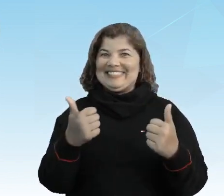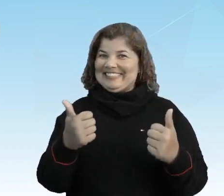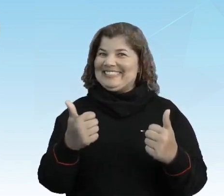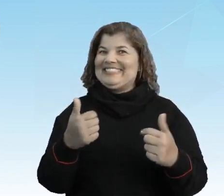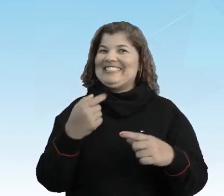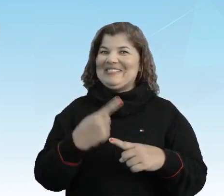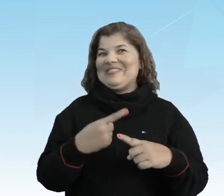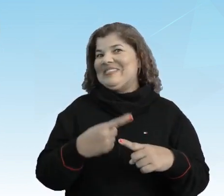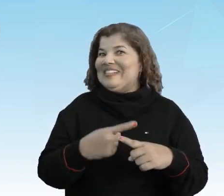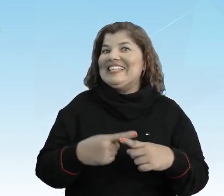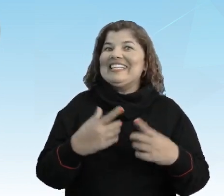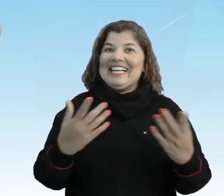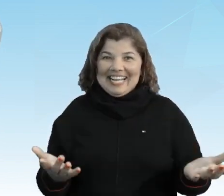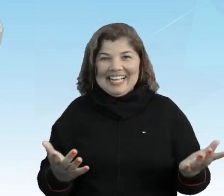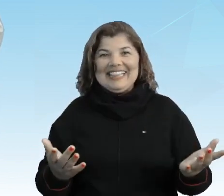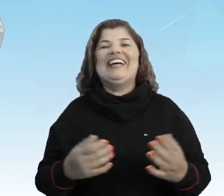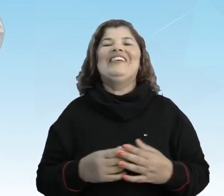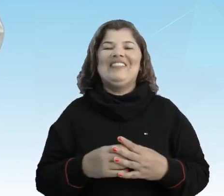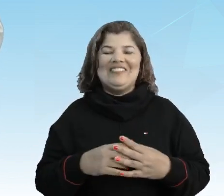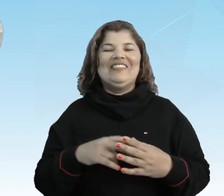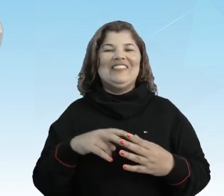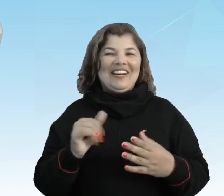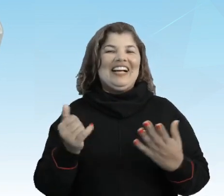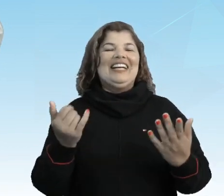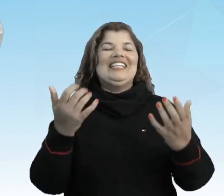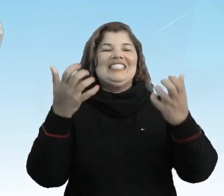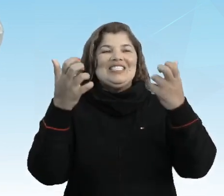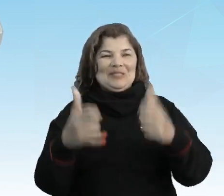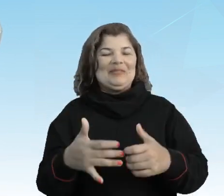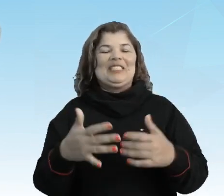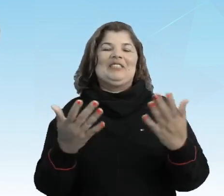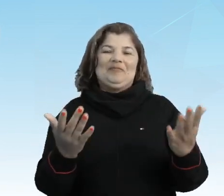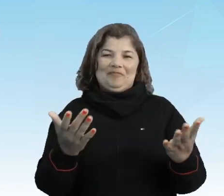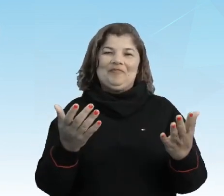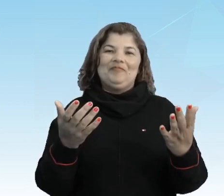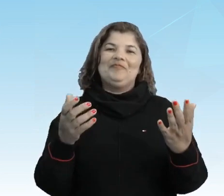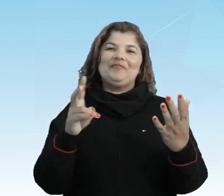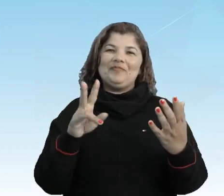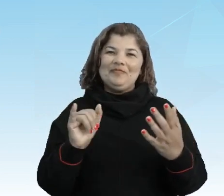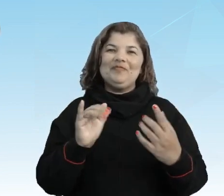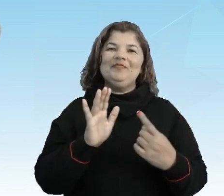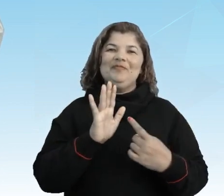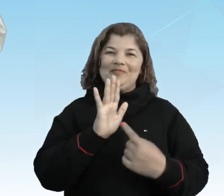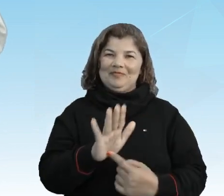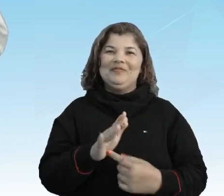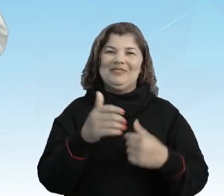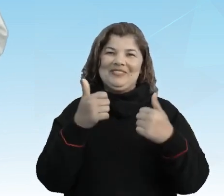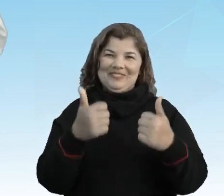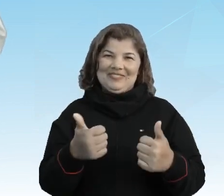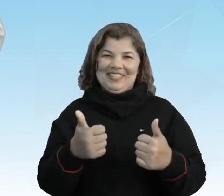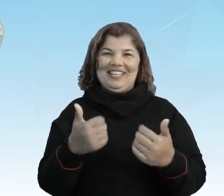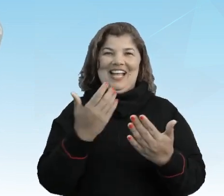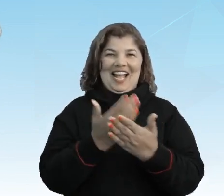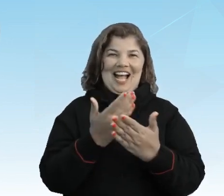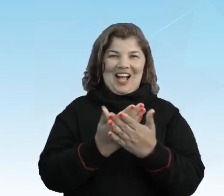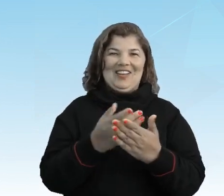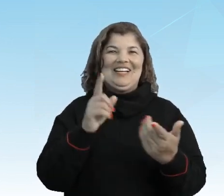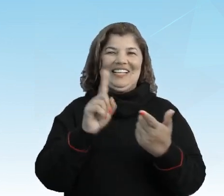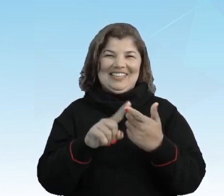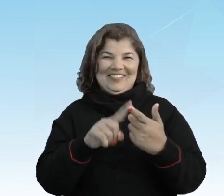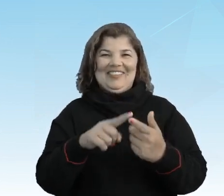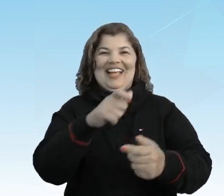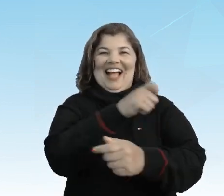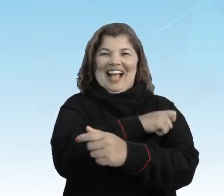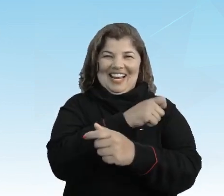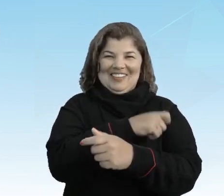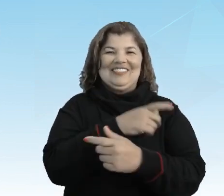quê, certo? Já aqui. E aí, então é isso aqui. Nós vamos representar bem aqui a nossa aula e a nossa aluna